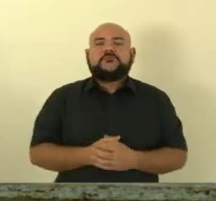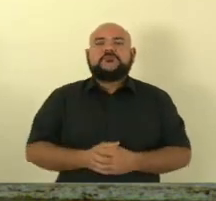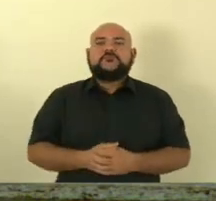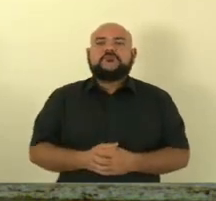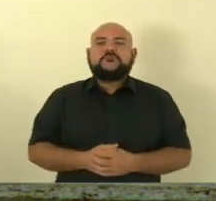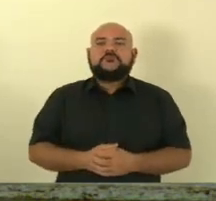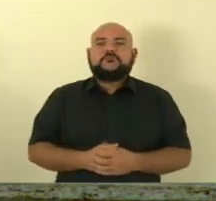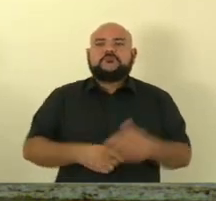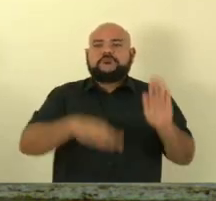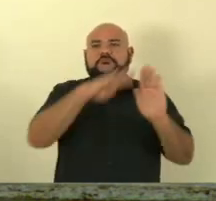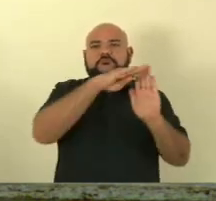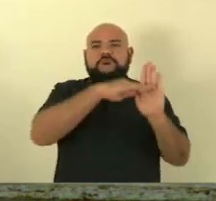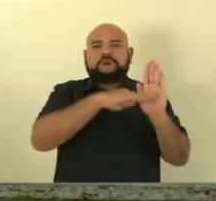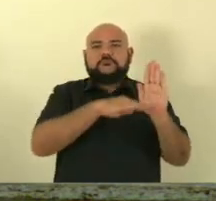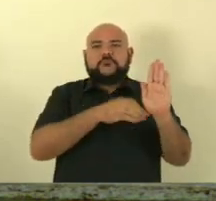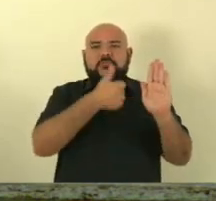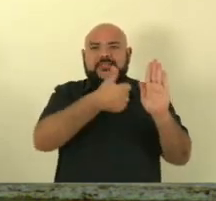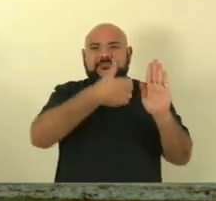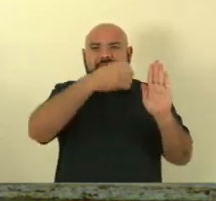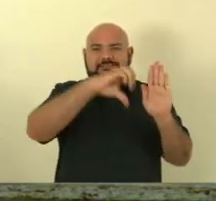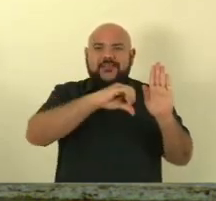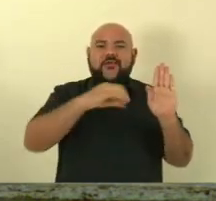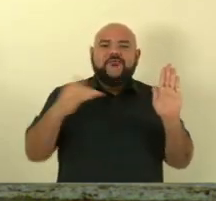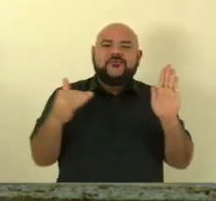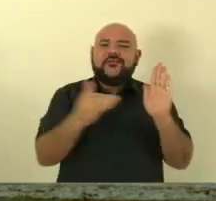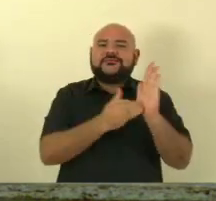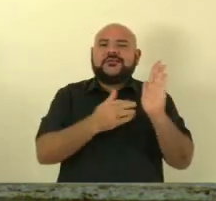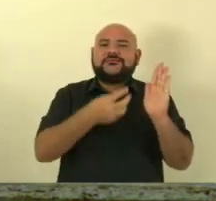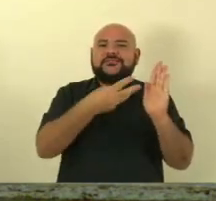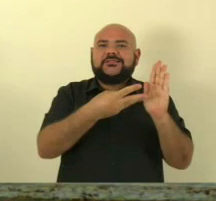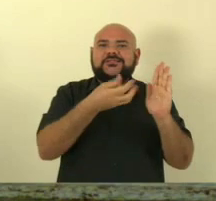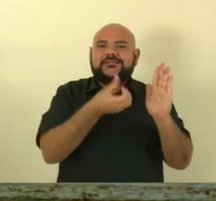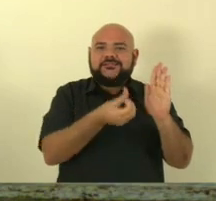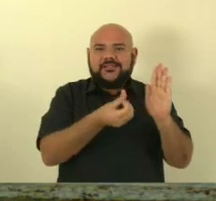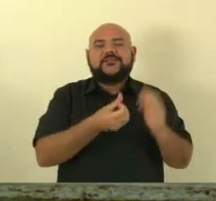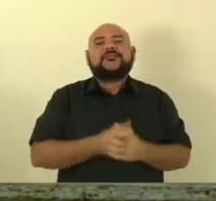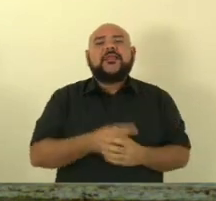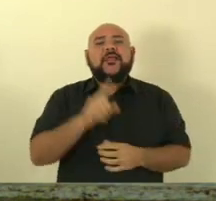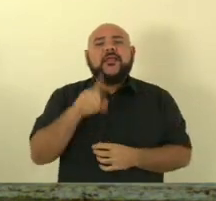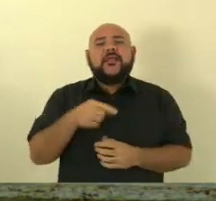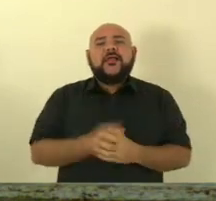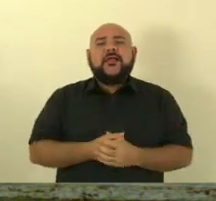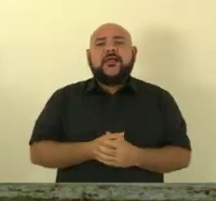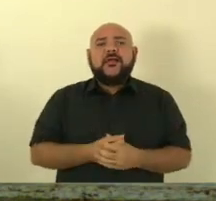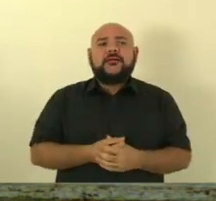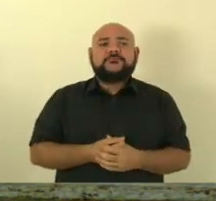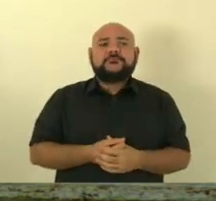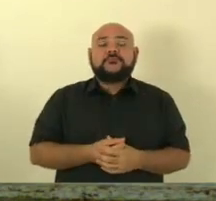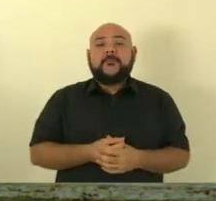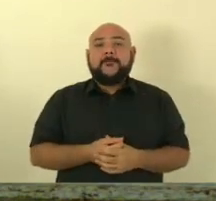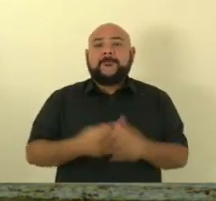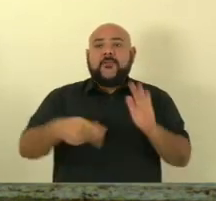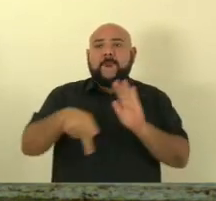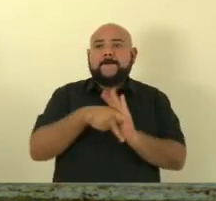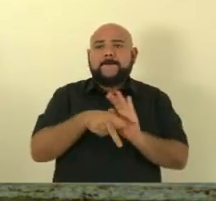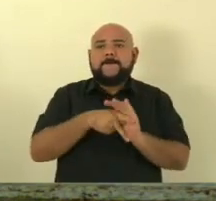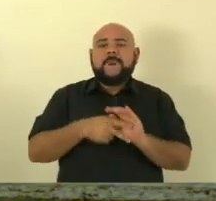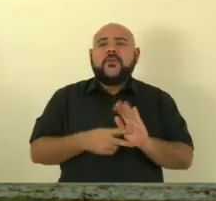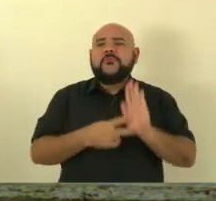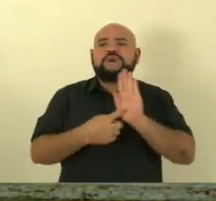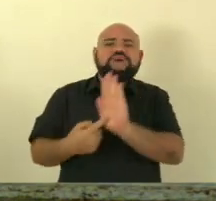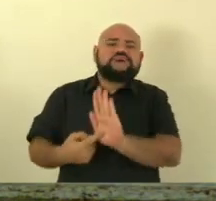Do item 19 ao item 36, tratam-se de indicações das senhoras deputadas e dos senhores